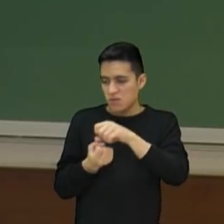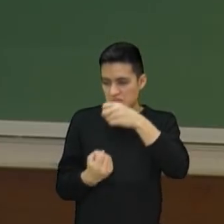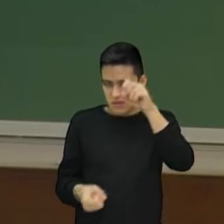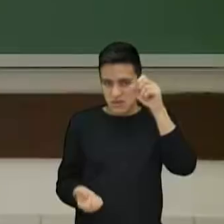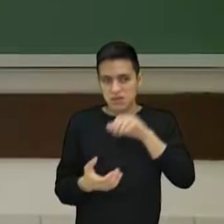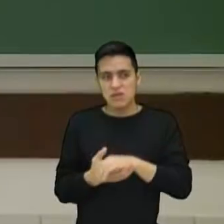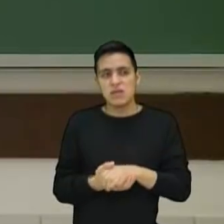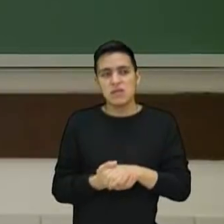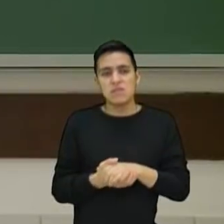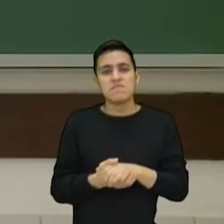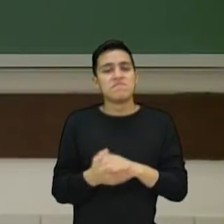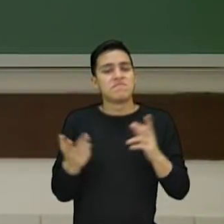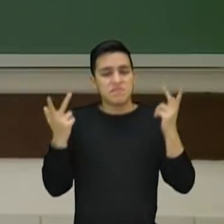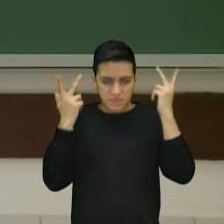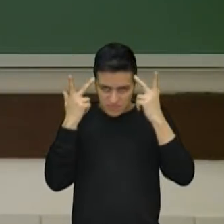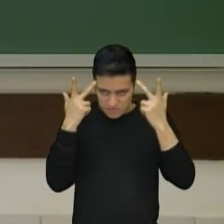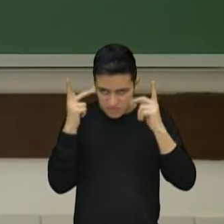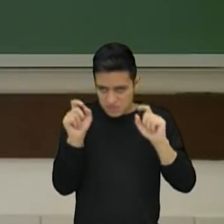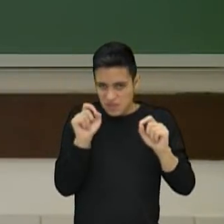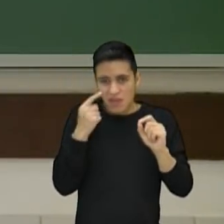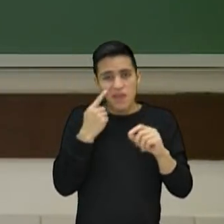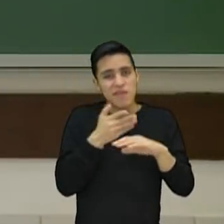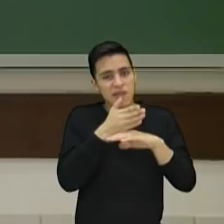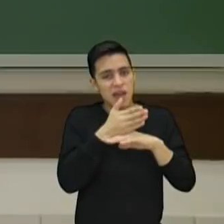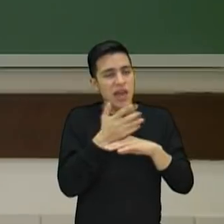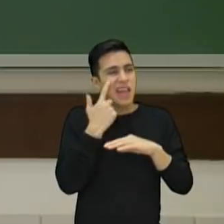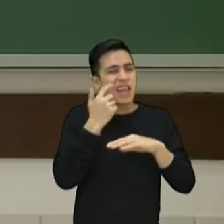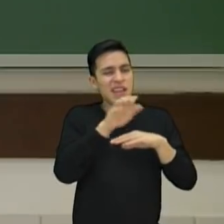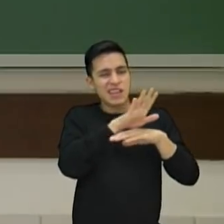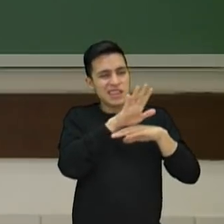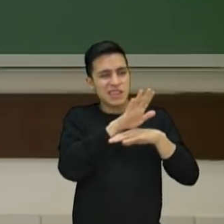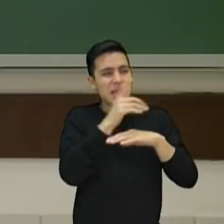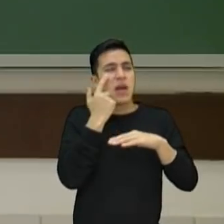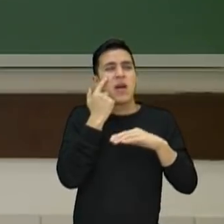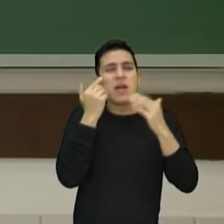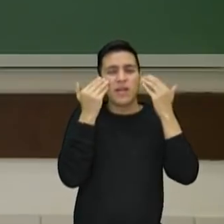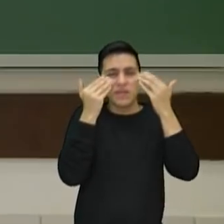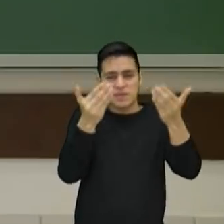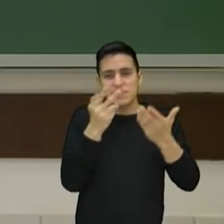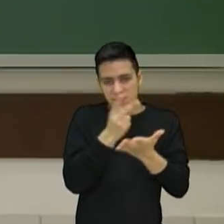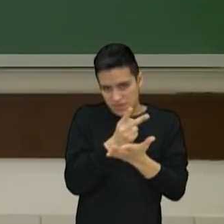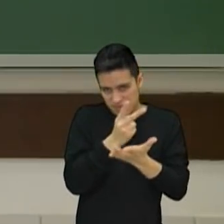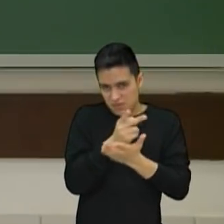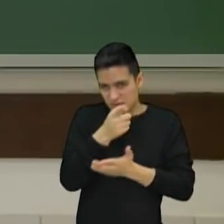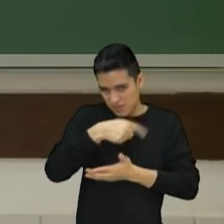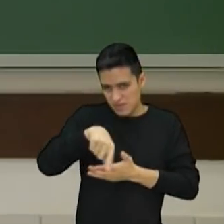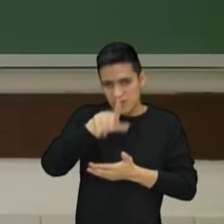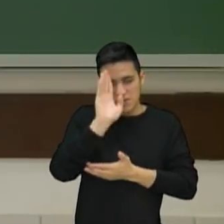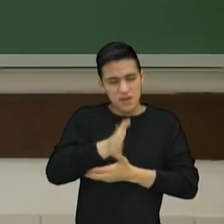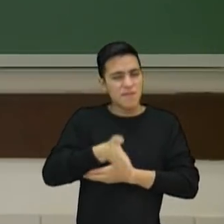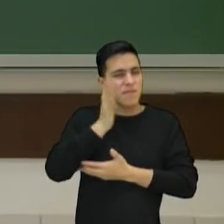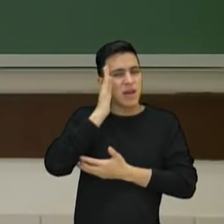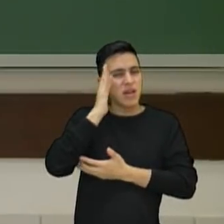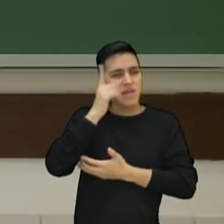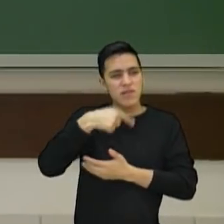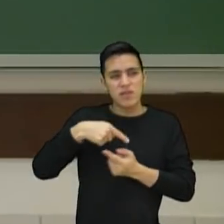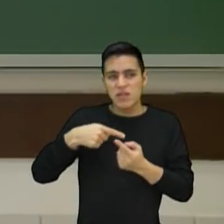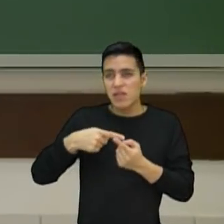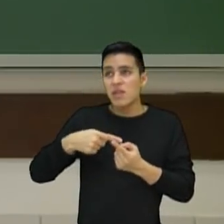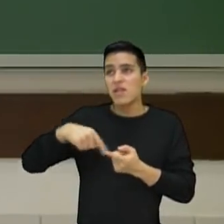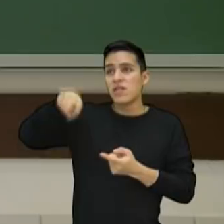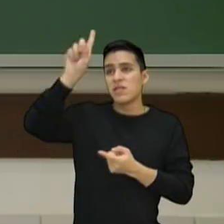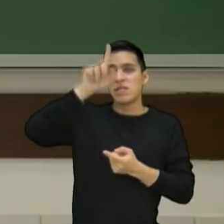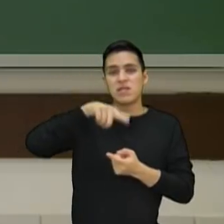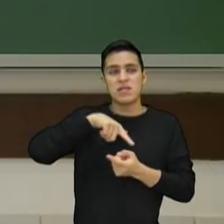muito comum quando a gente vai ao cinema, certo? A gente olha para frente, mas se você já se pensou, você já olhou para trás, em cima